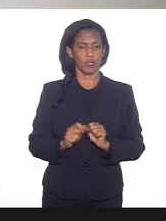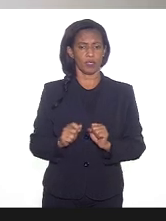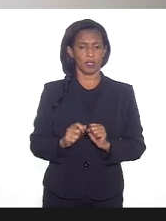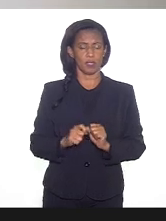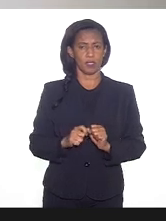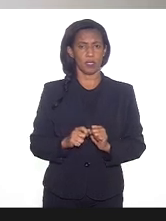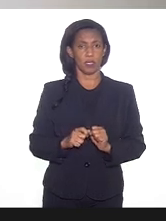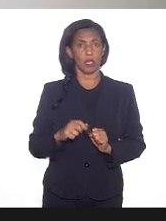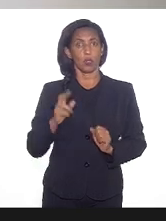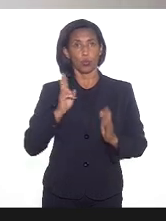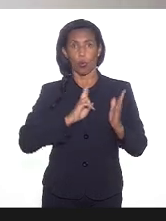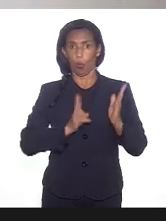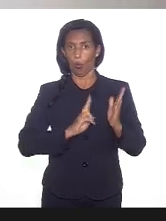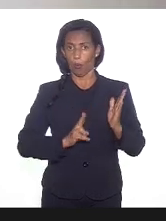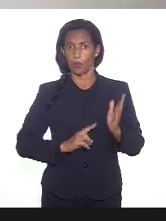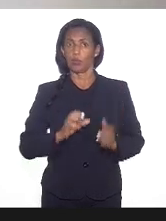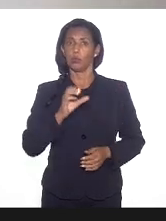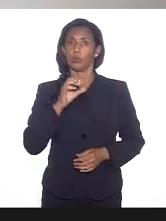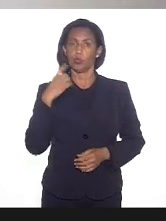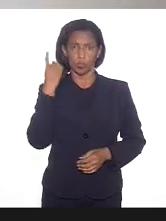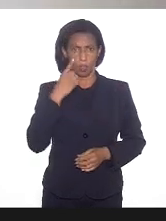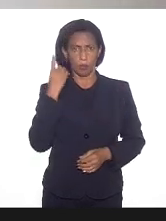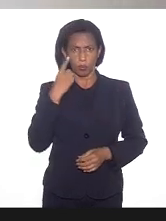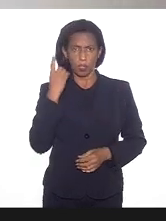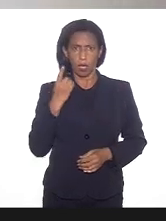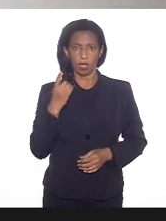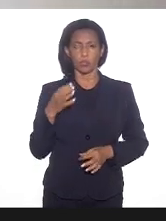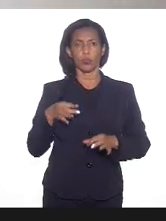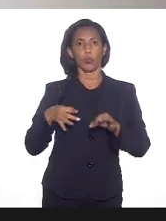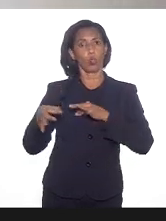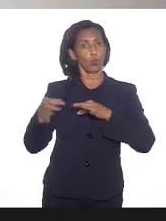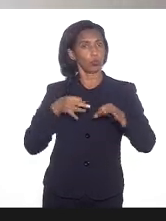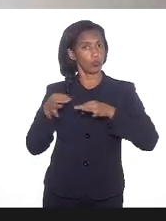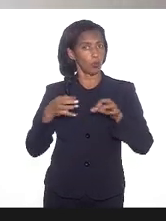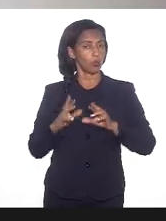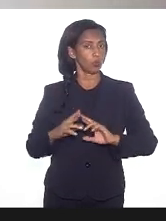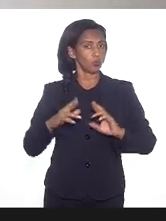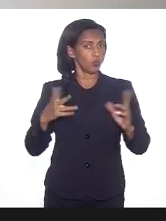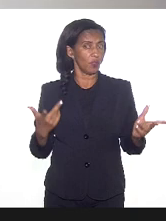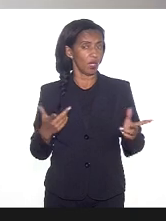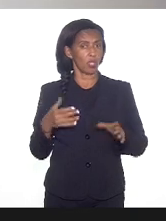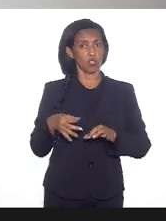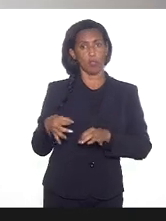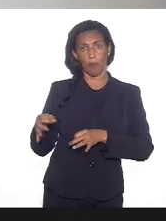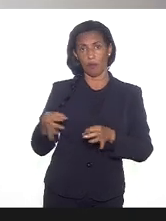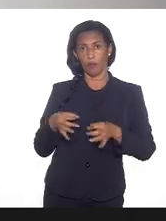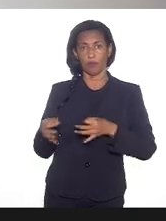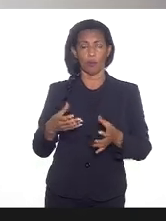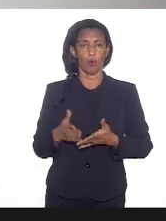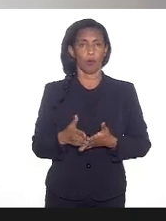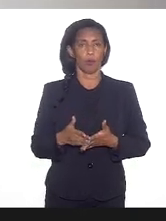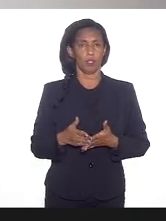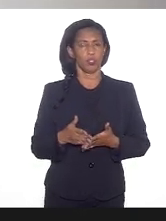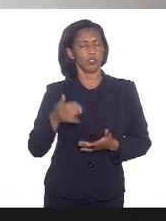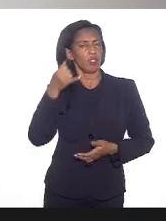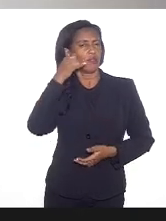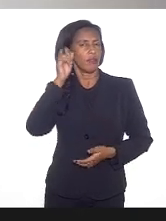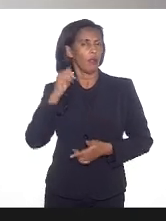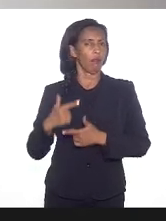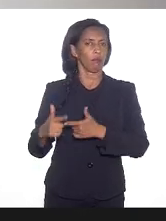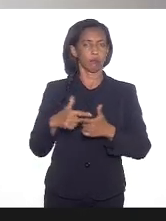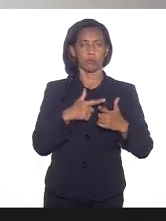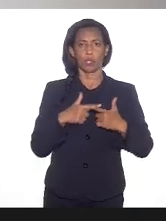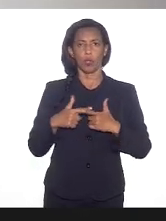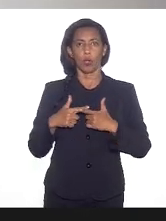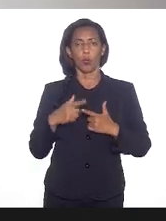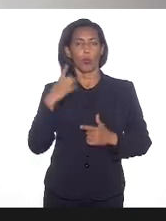e não da CPI, uma vez que, os projetos não são consensuais. É uma forma aí de evitar um constrangimento para os deputados que